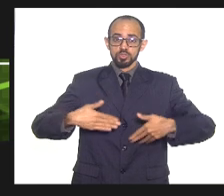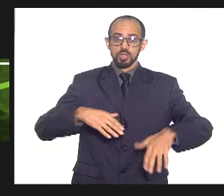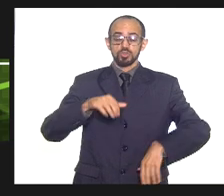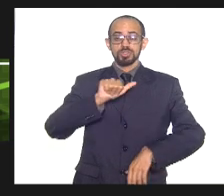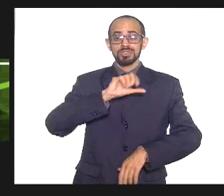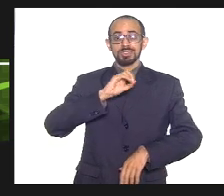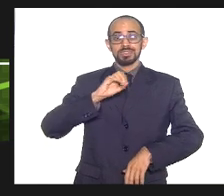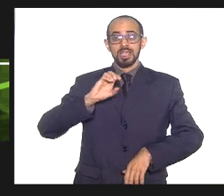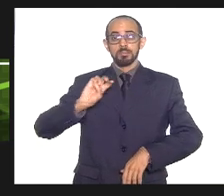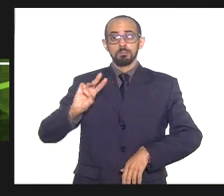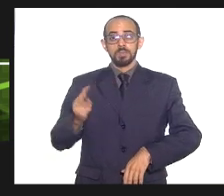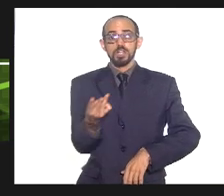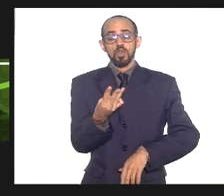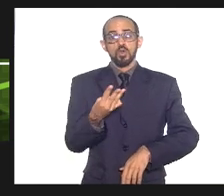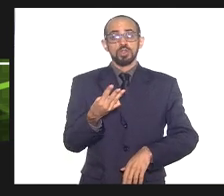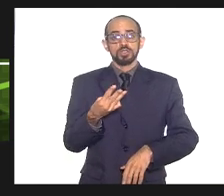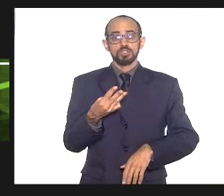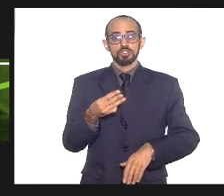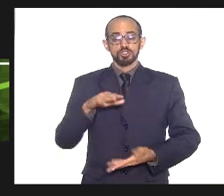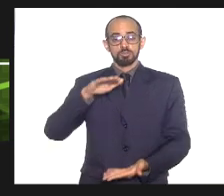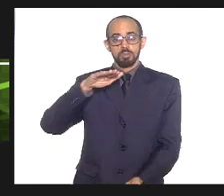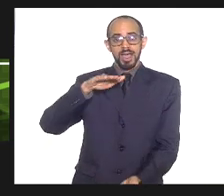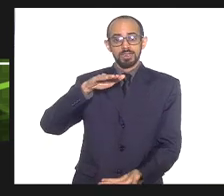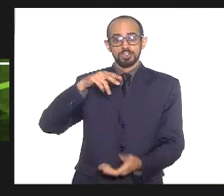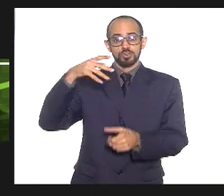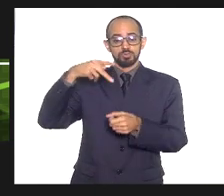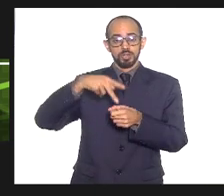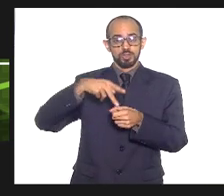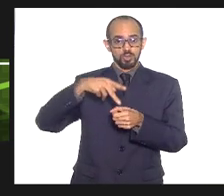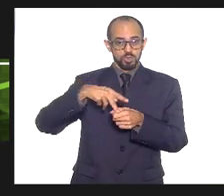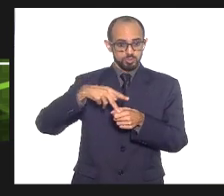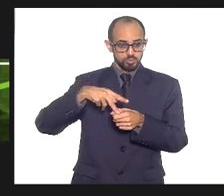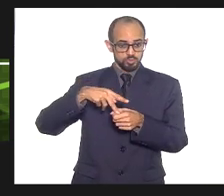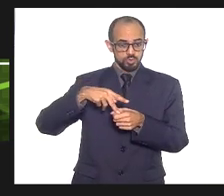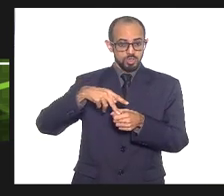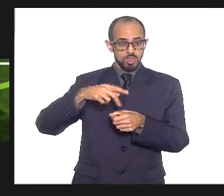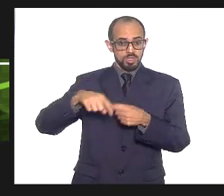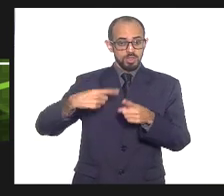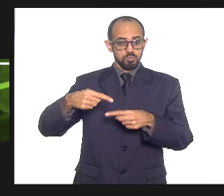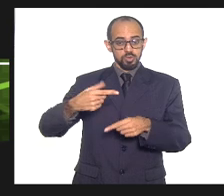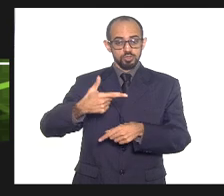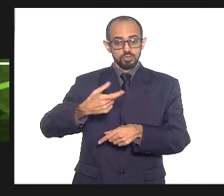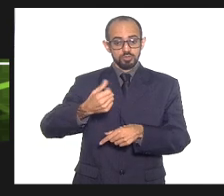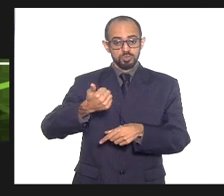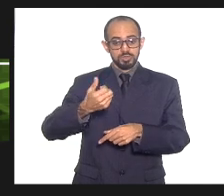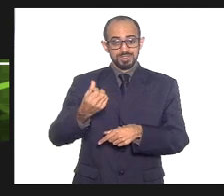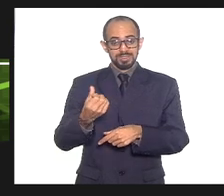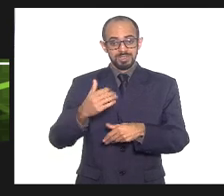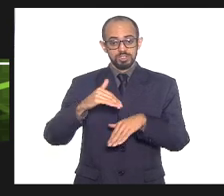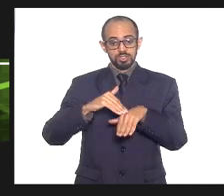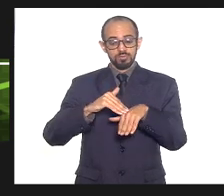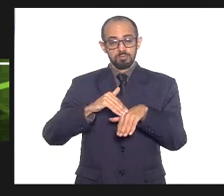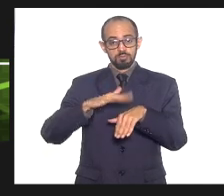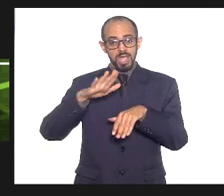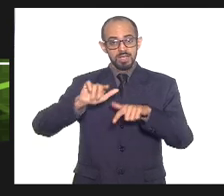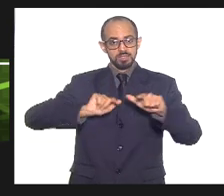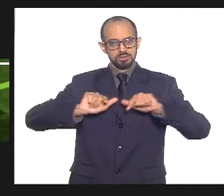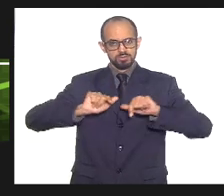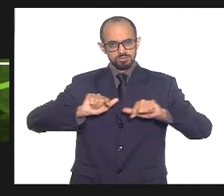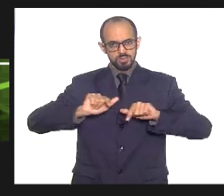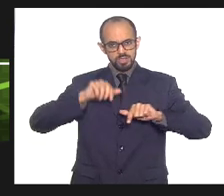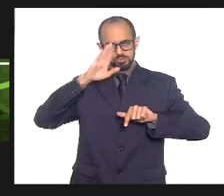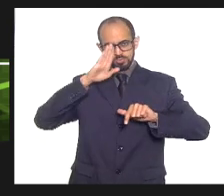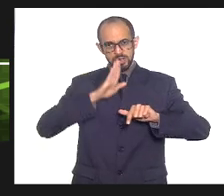de barris no campo de Peregrino. E, como podem ver, a partir do ano de 2016, tivemos um aumento do nível de atividades aqui no